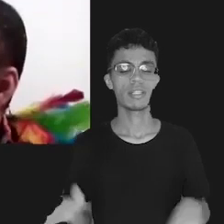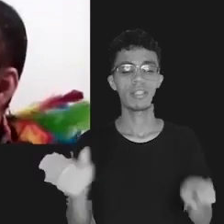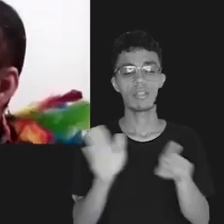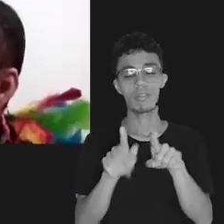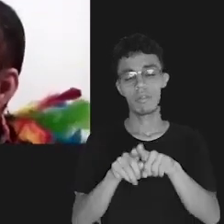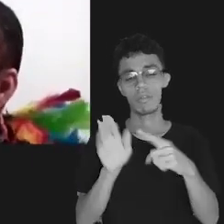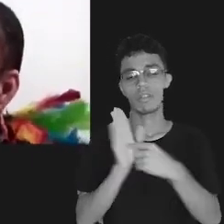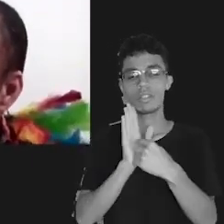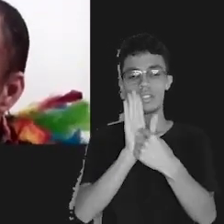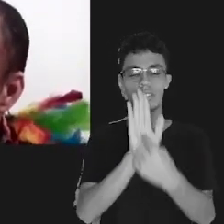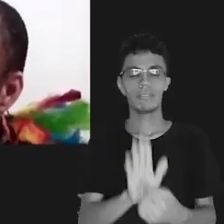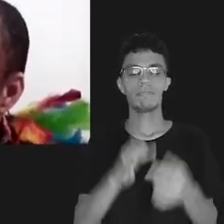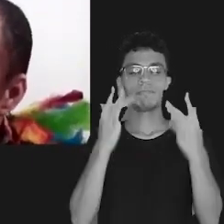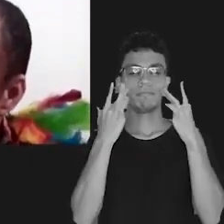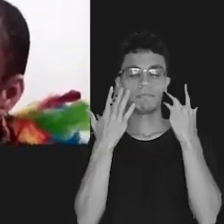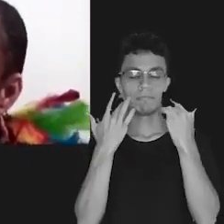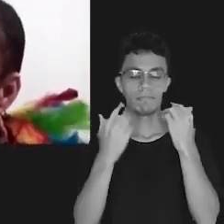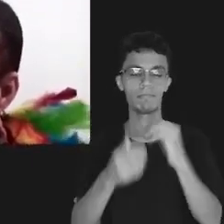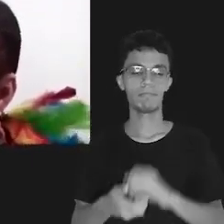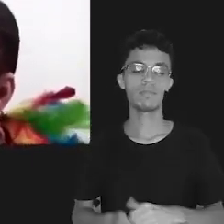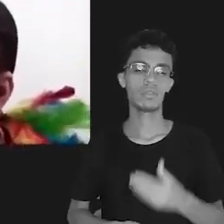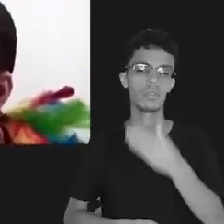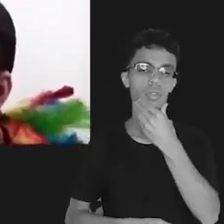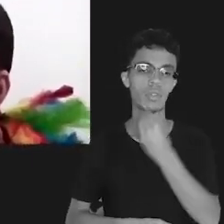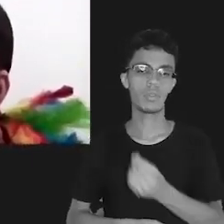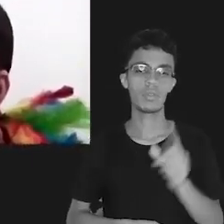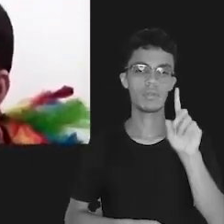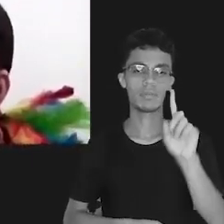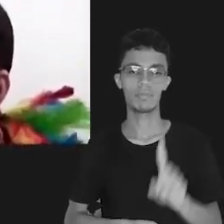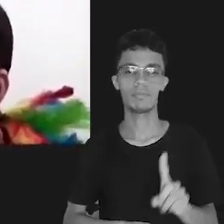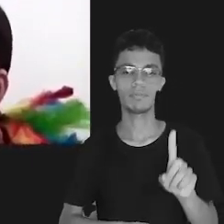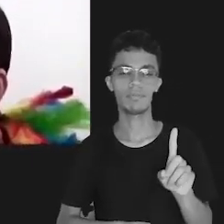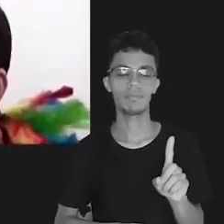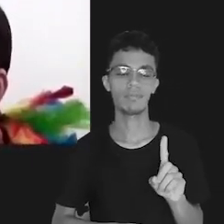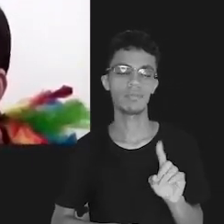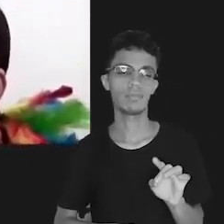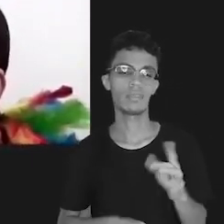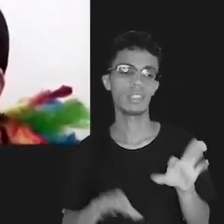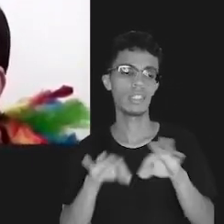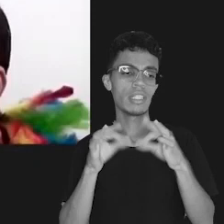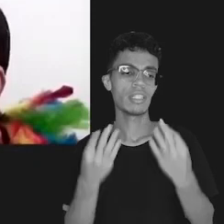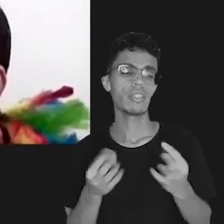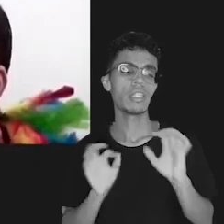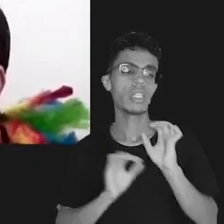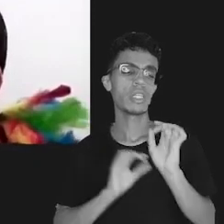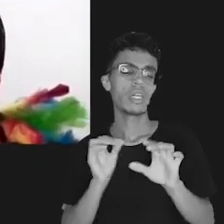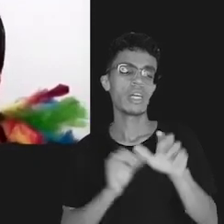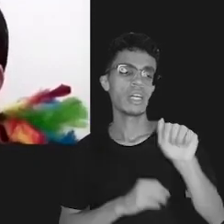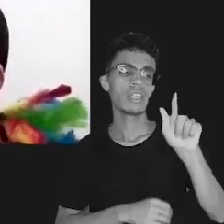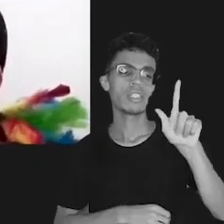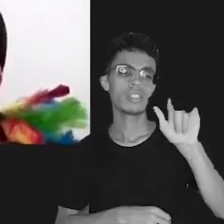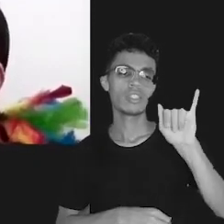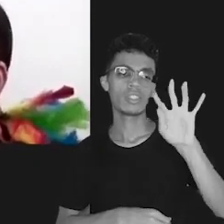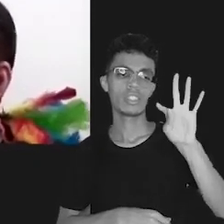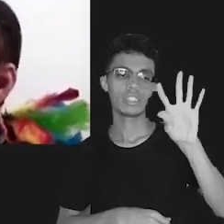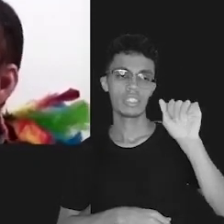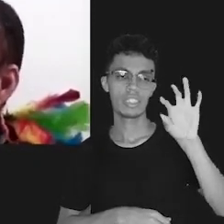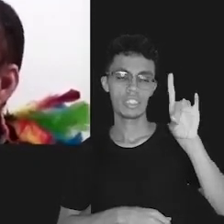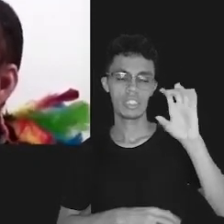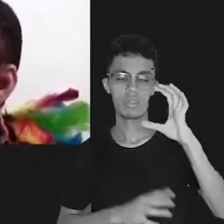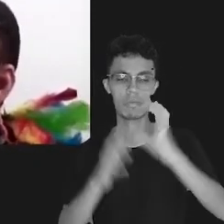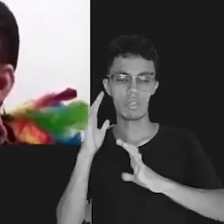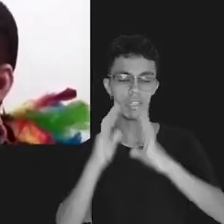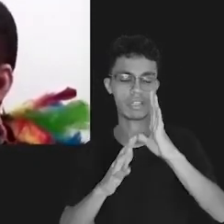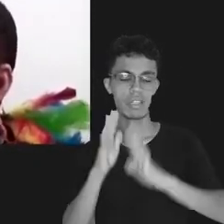nessa peça, no sujeito do homem, que é simplesmente um agitador, é uma discussão sobre